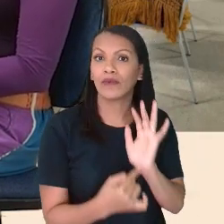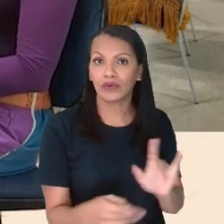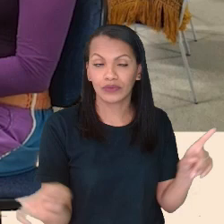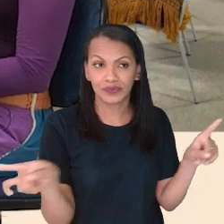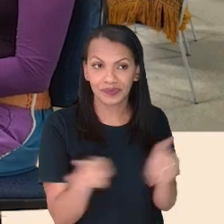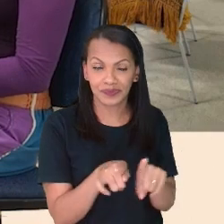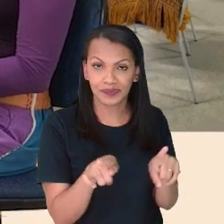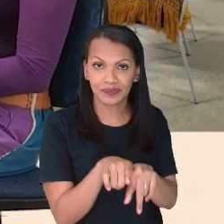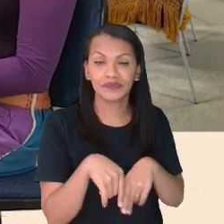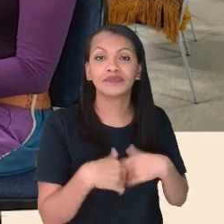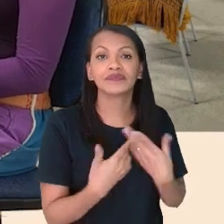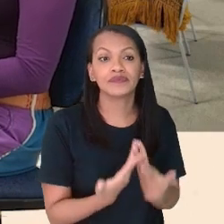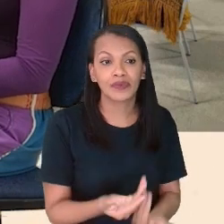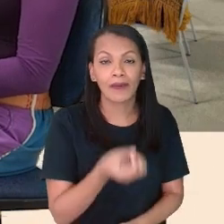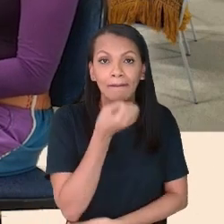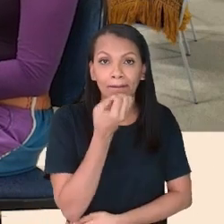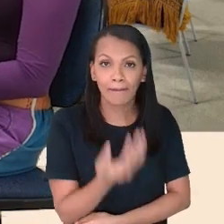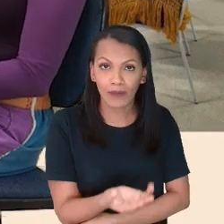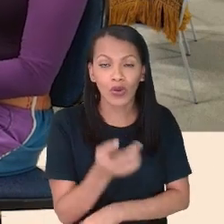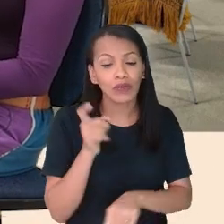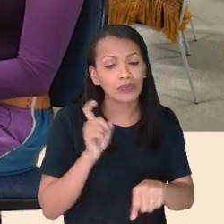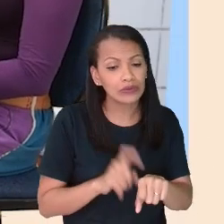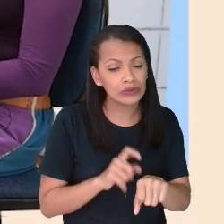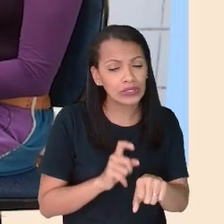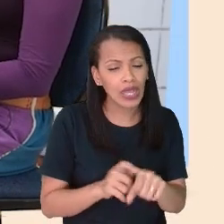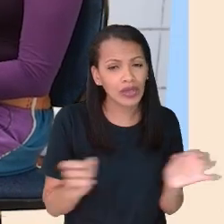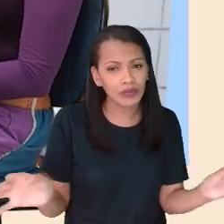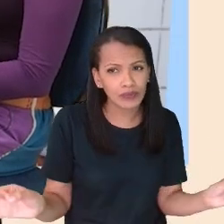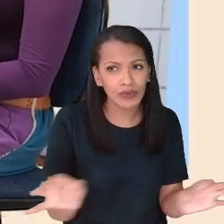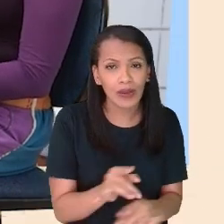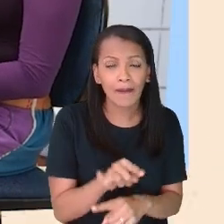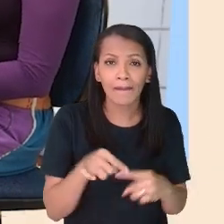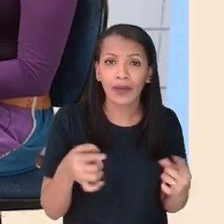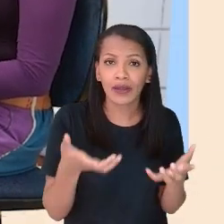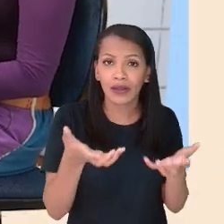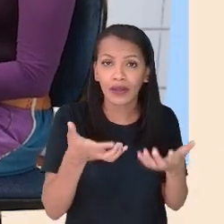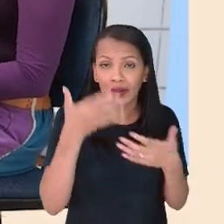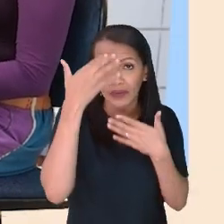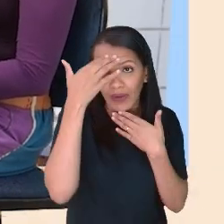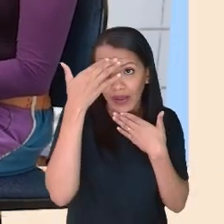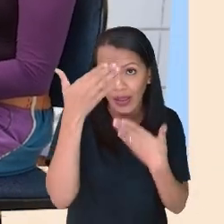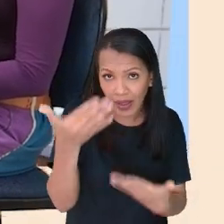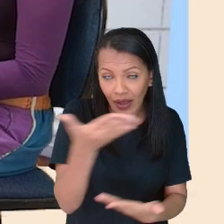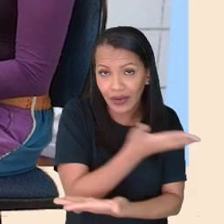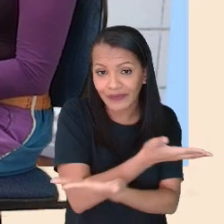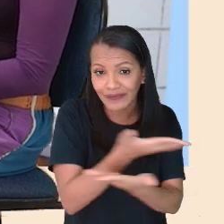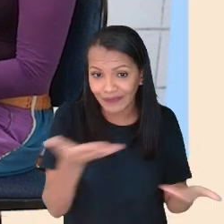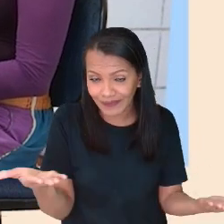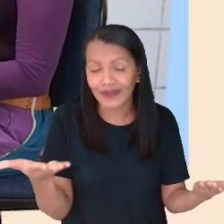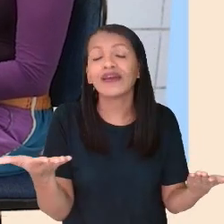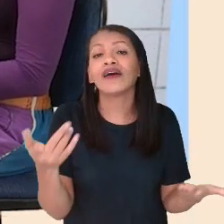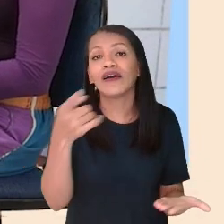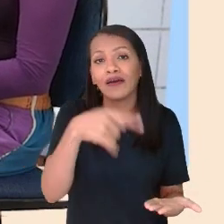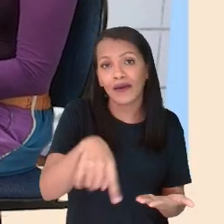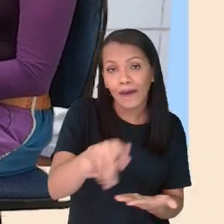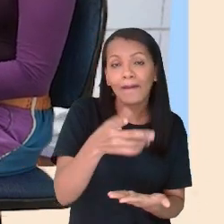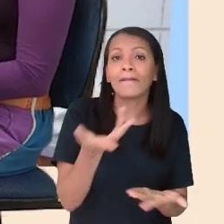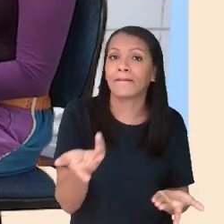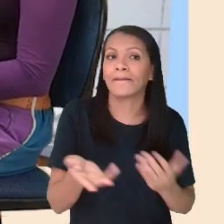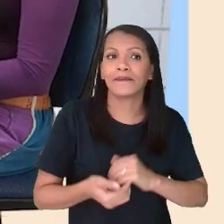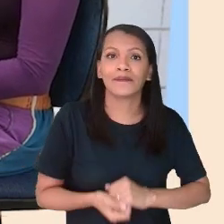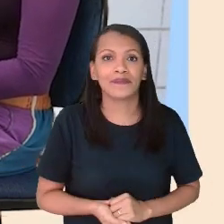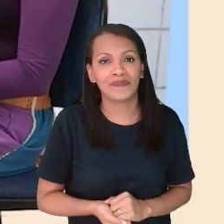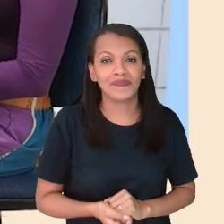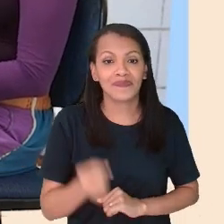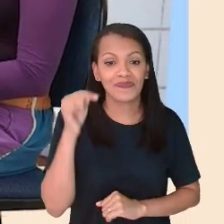né? Bom, o nosso tempo é um pouquinho curto, mas eu quero agradecer muito, Angélica, a sua presença, a presença das